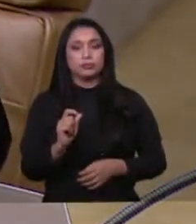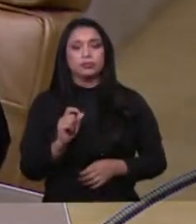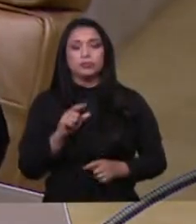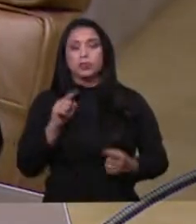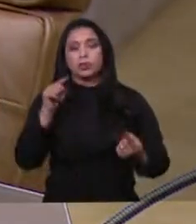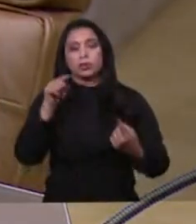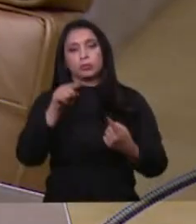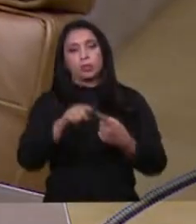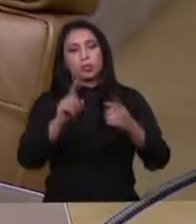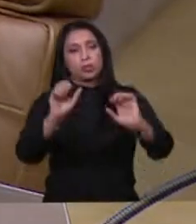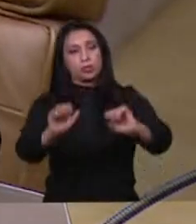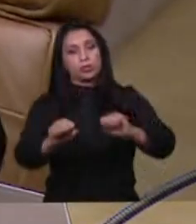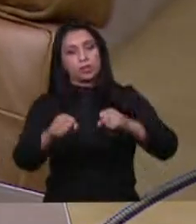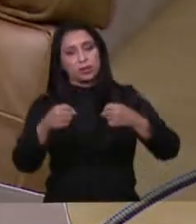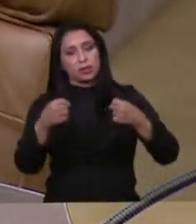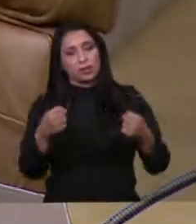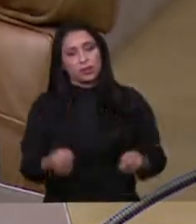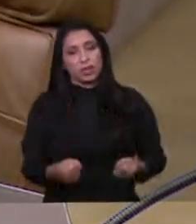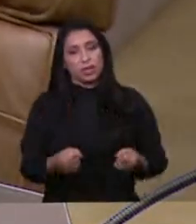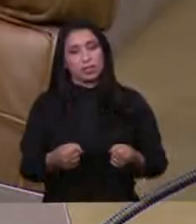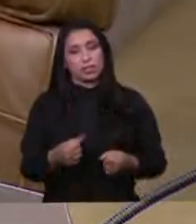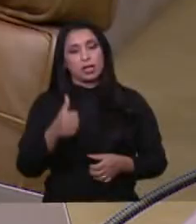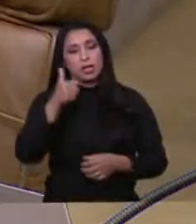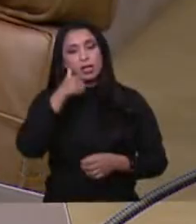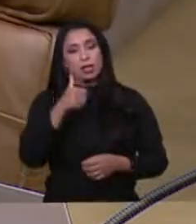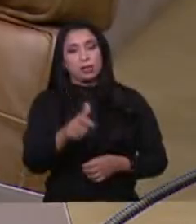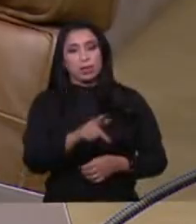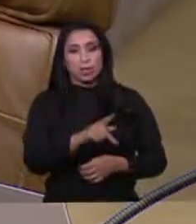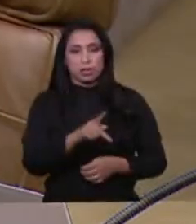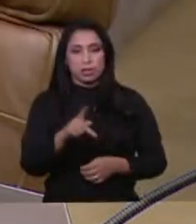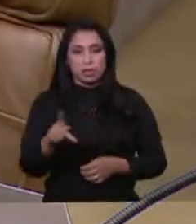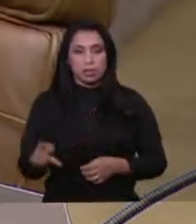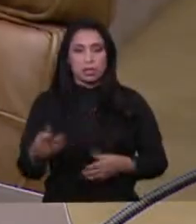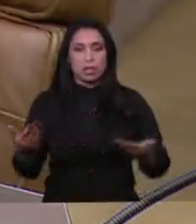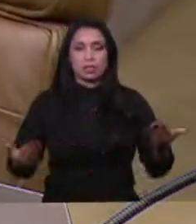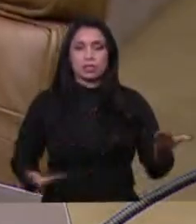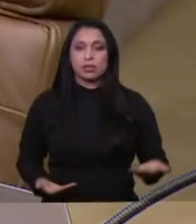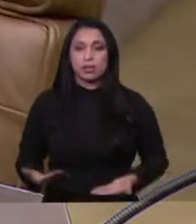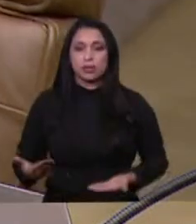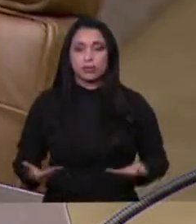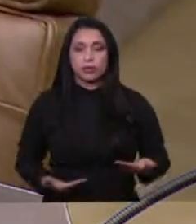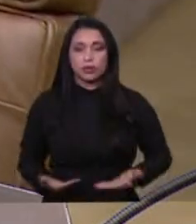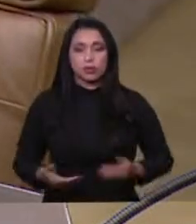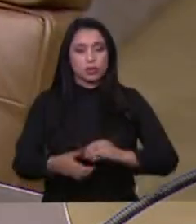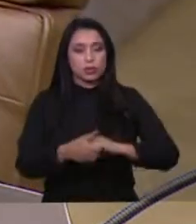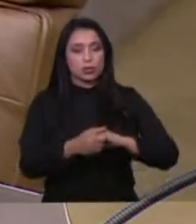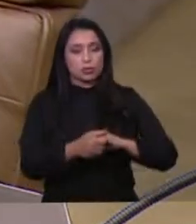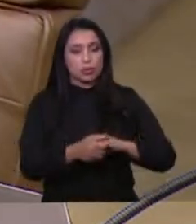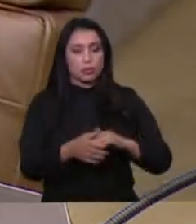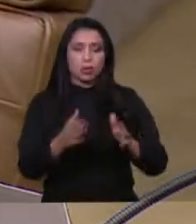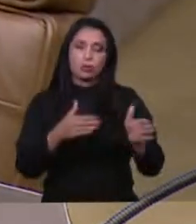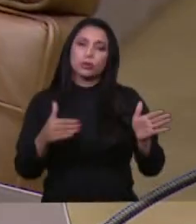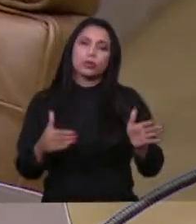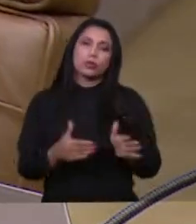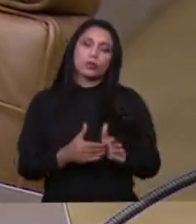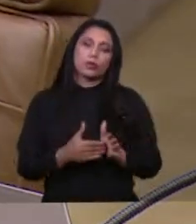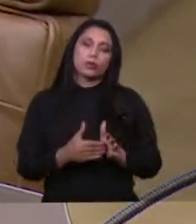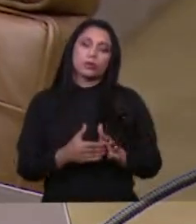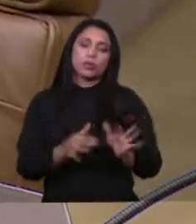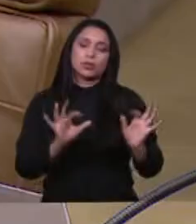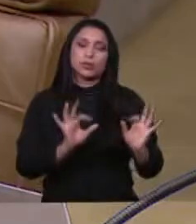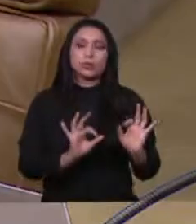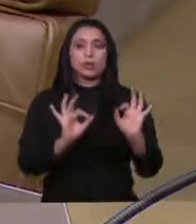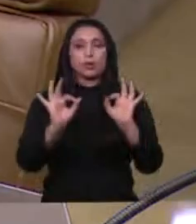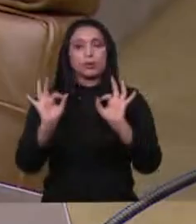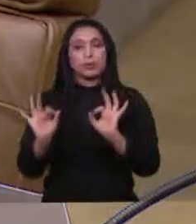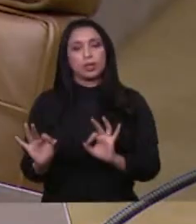razões da defesa. Senhora Presidente, senhores servidores, cumprimento todos que nos acompanham.